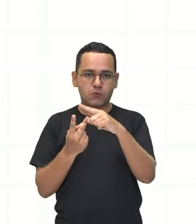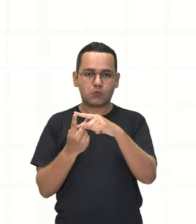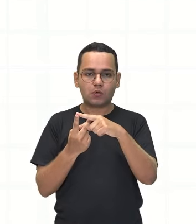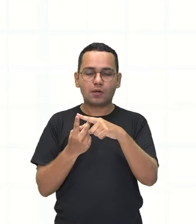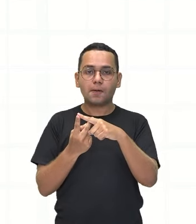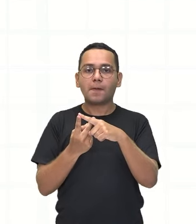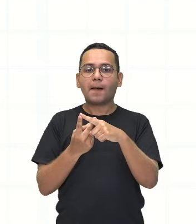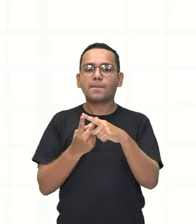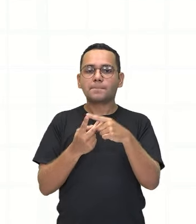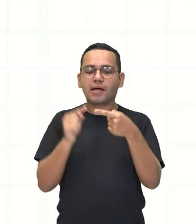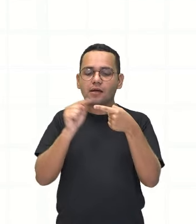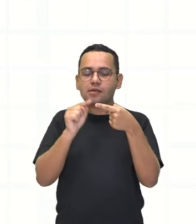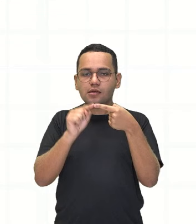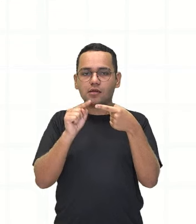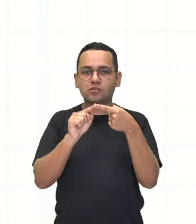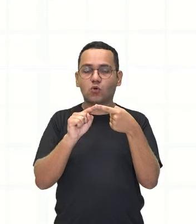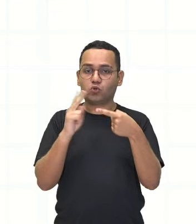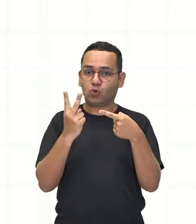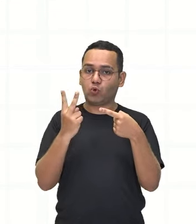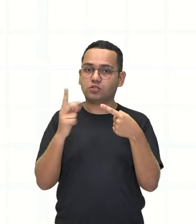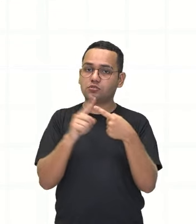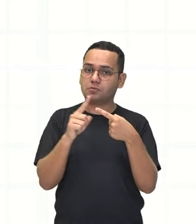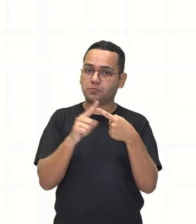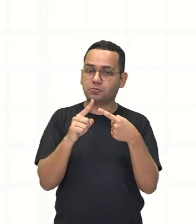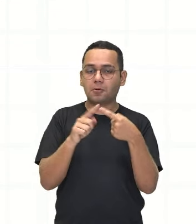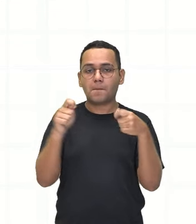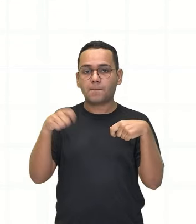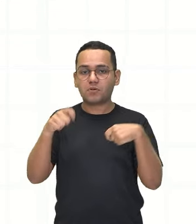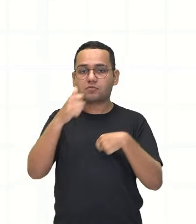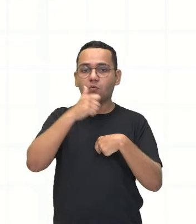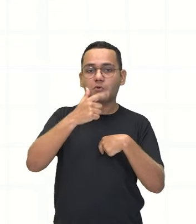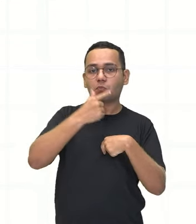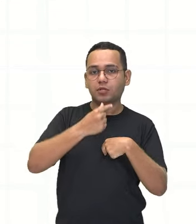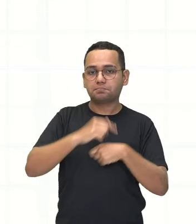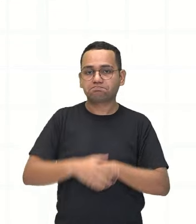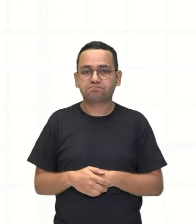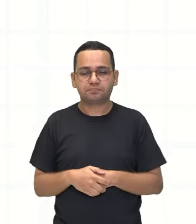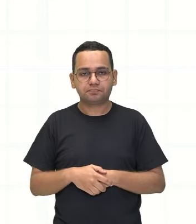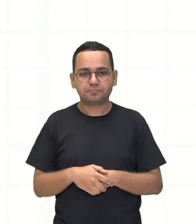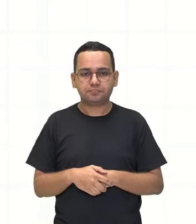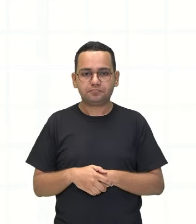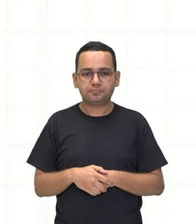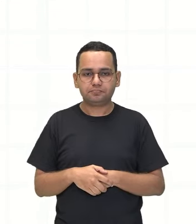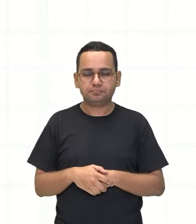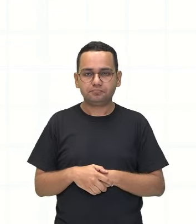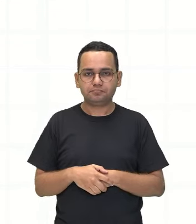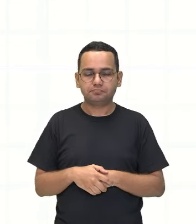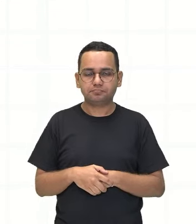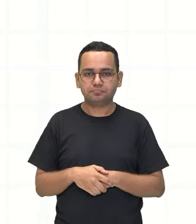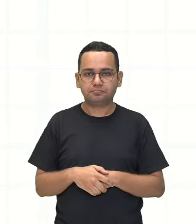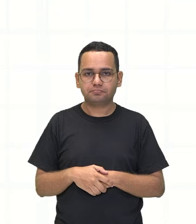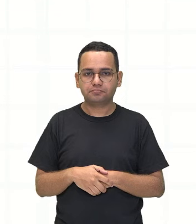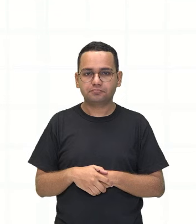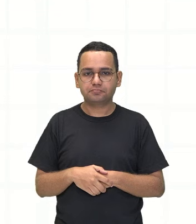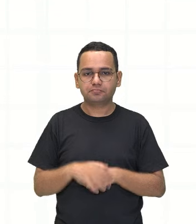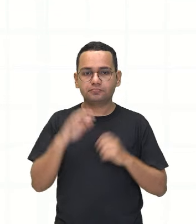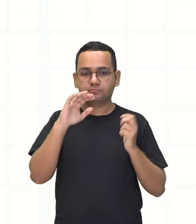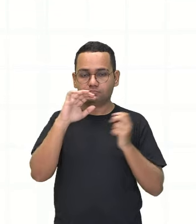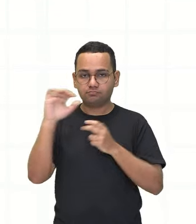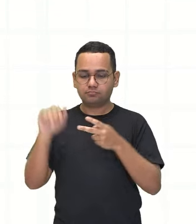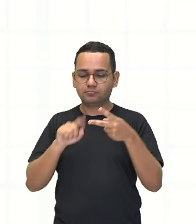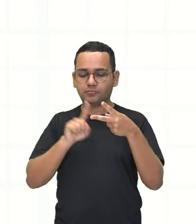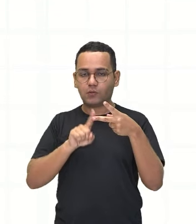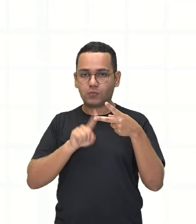tem duas formas, tanto para designar o masculino e o feminino, certo? Porém, nós temos